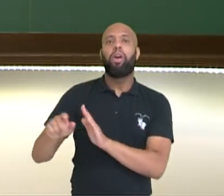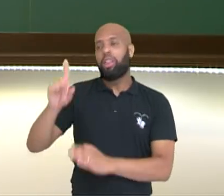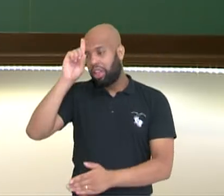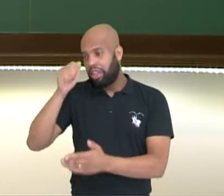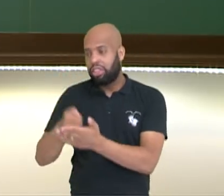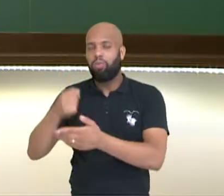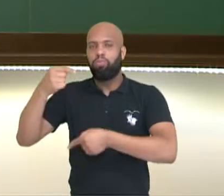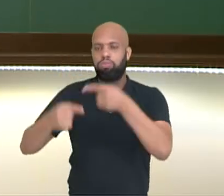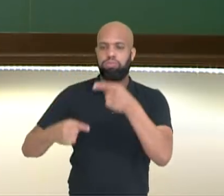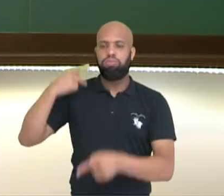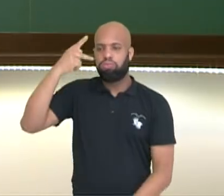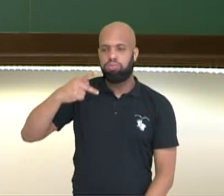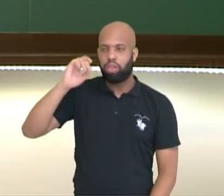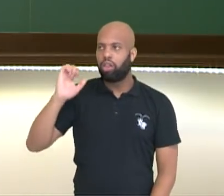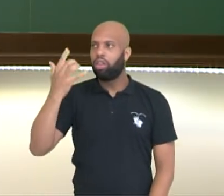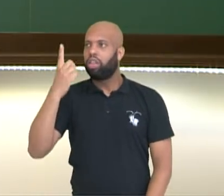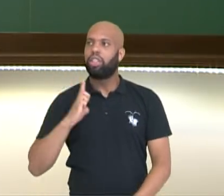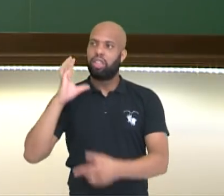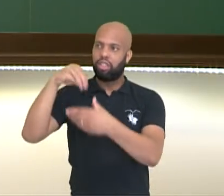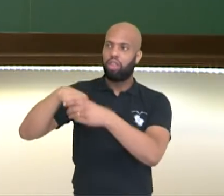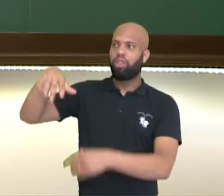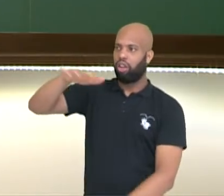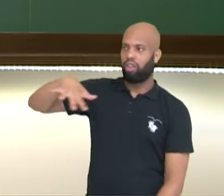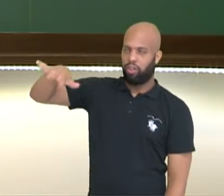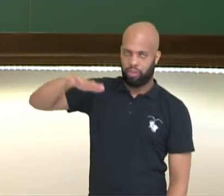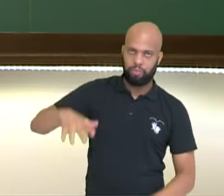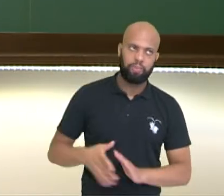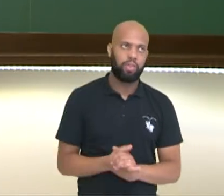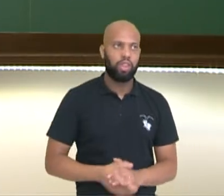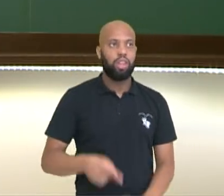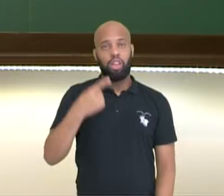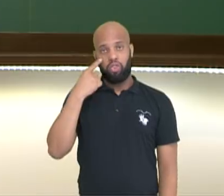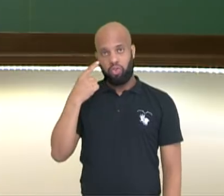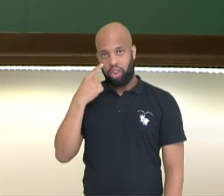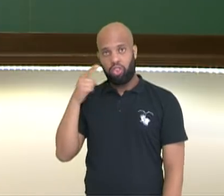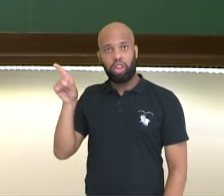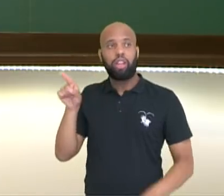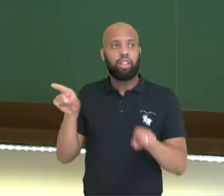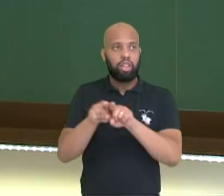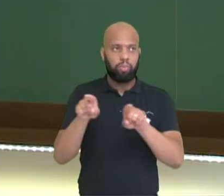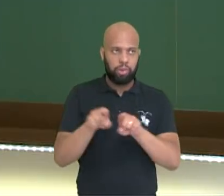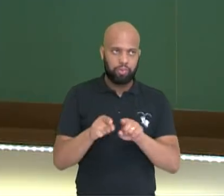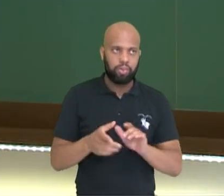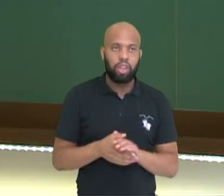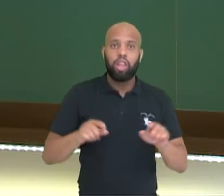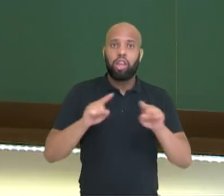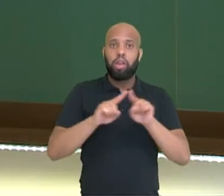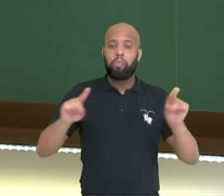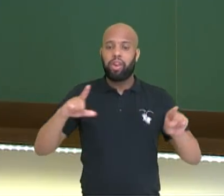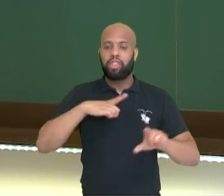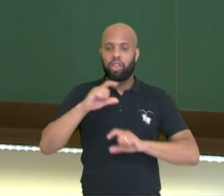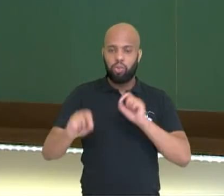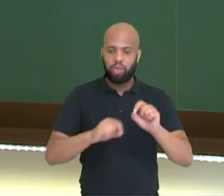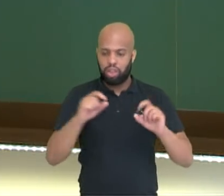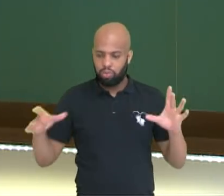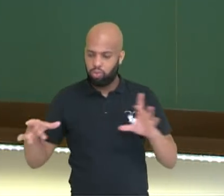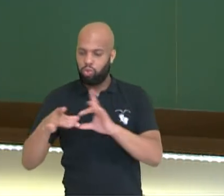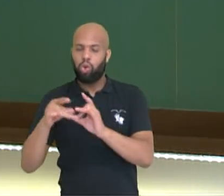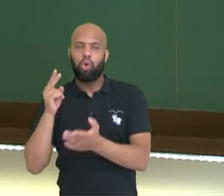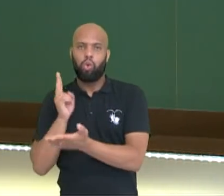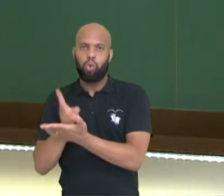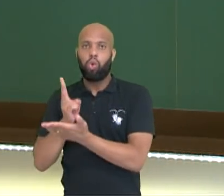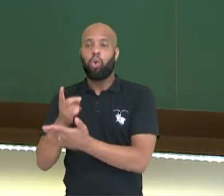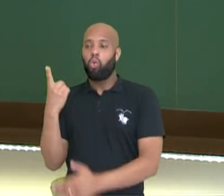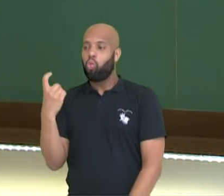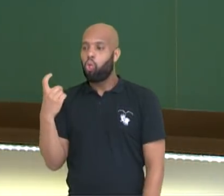decisões políticas que ocorrem dentro daquele território. Olhando aqui na tela, ó, mas este fato, a unipolaridade, iria aos poucos